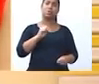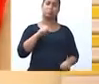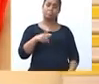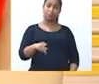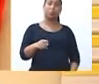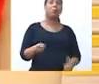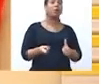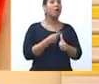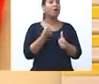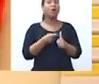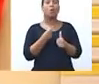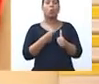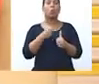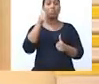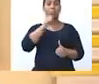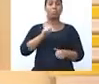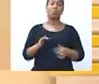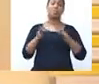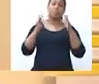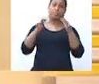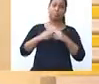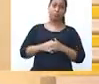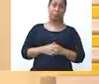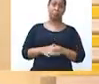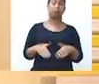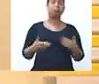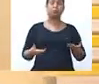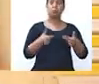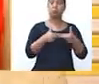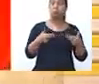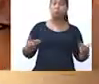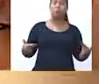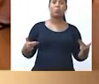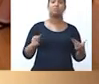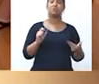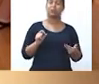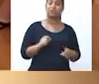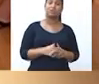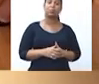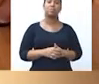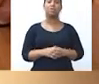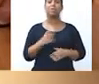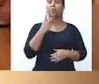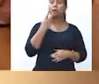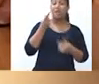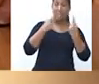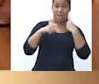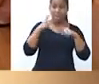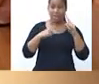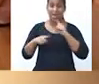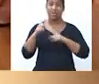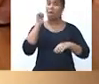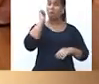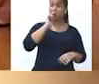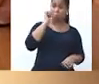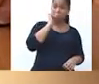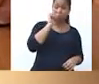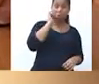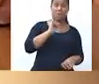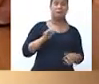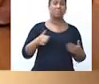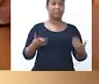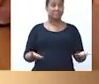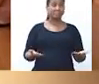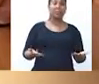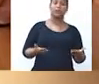única técnica do meu setor. Olha, uhum, né? Uma coisa que às vezes a gente reclama um pouco das mulheres que